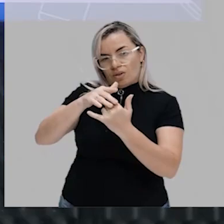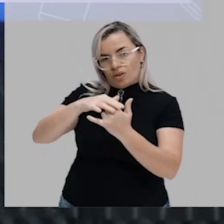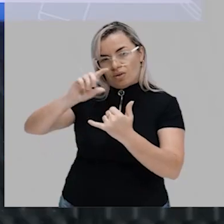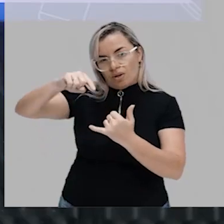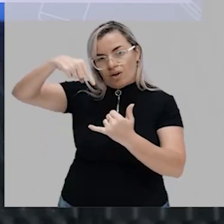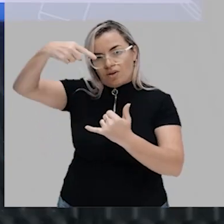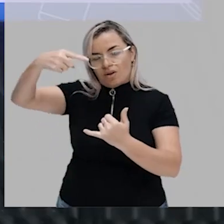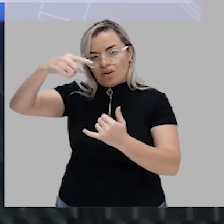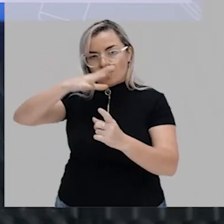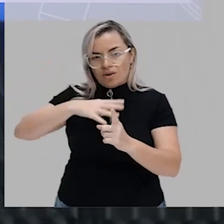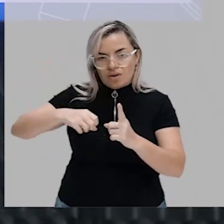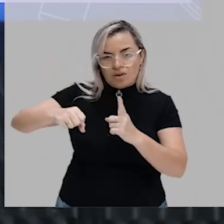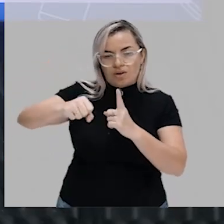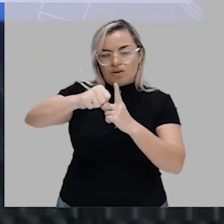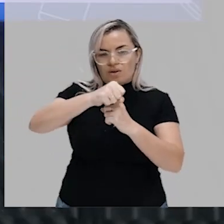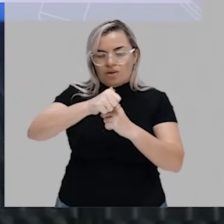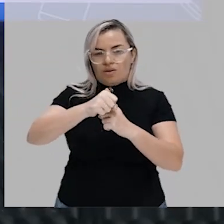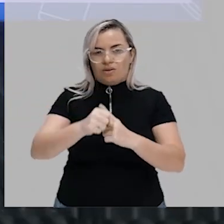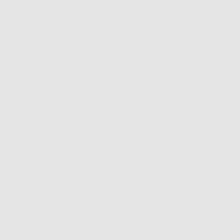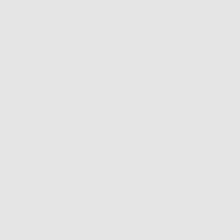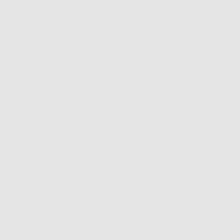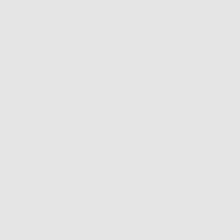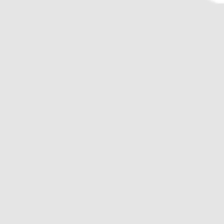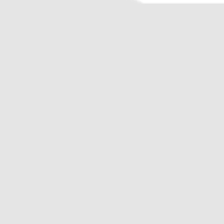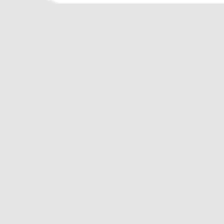Então é isso, até mais, tchau, tchau.